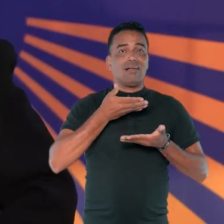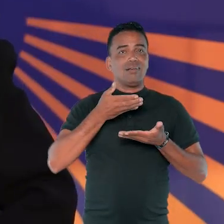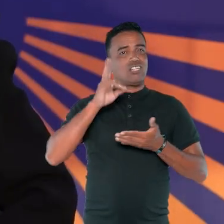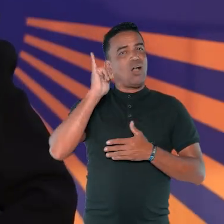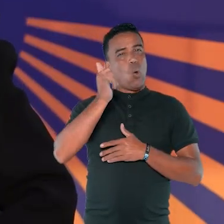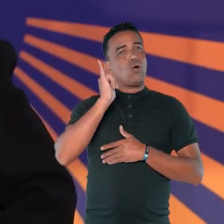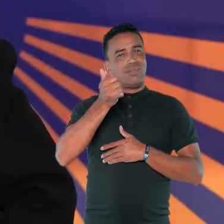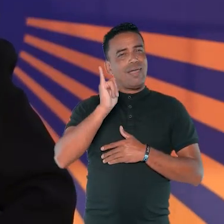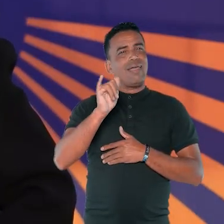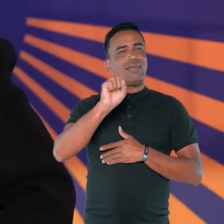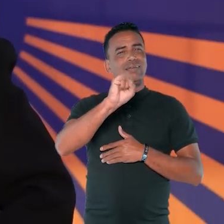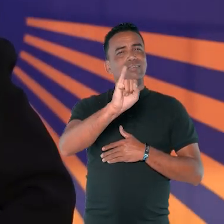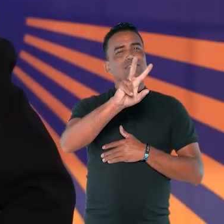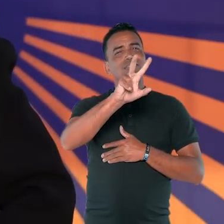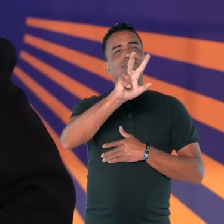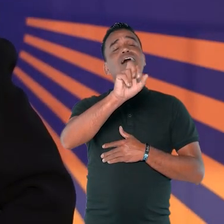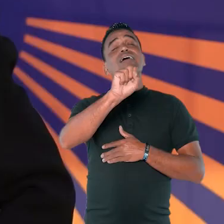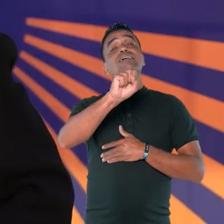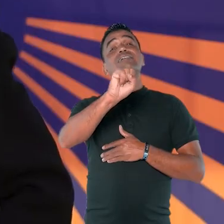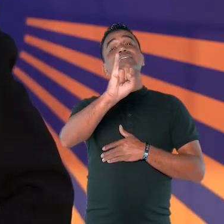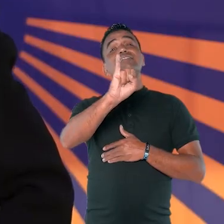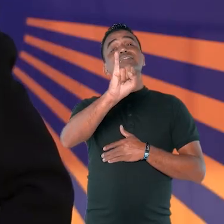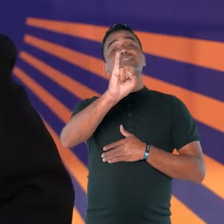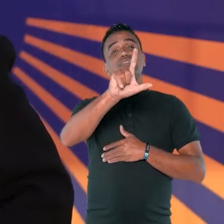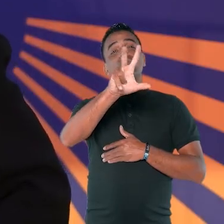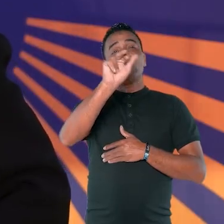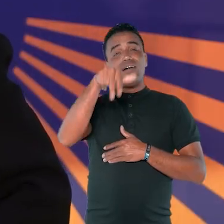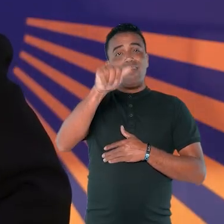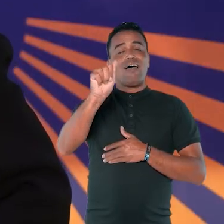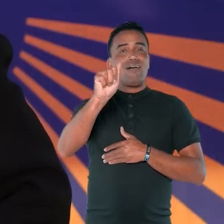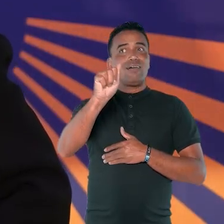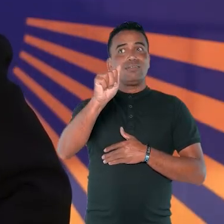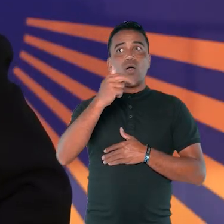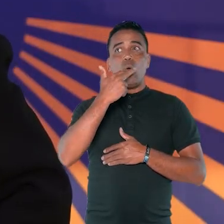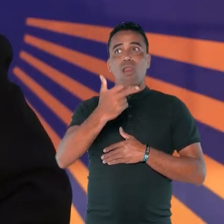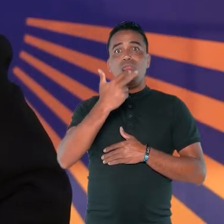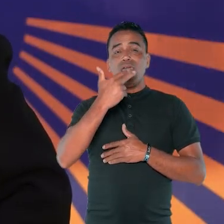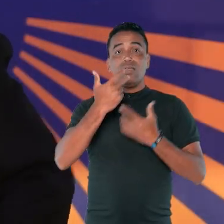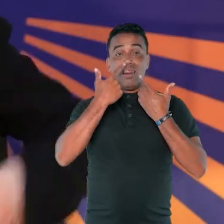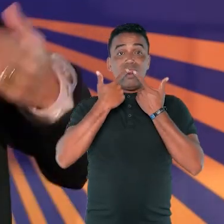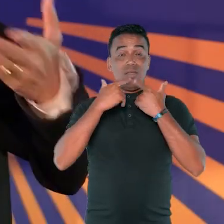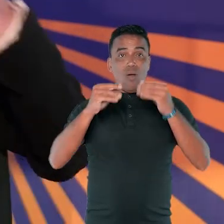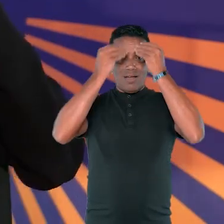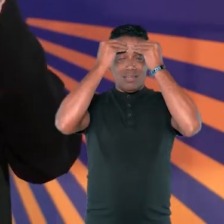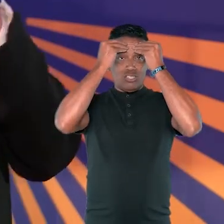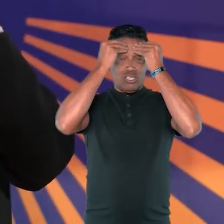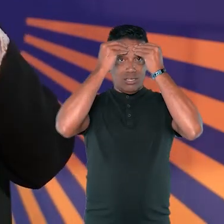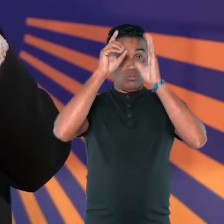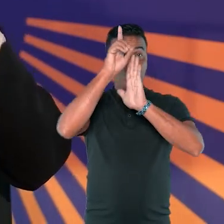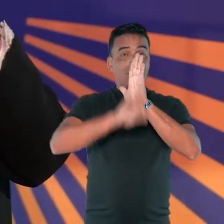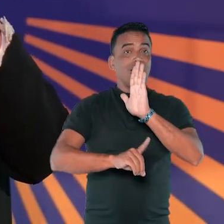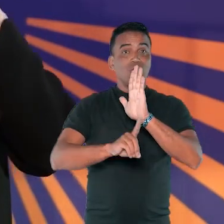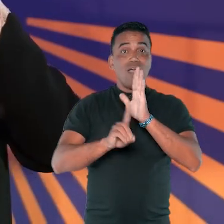visto contar, que já tem um tempo, que, claro, a linguagem do direito é uma linguagem muito hermética, e ela era assim para